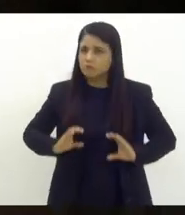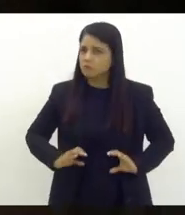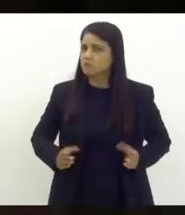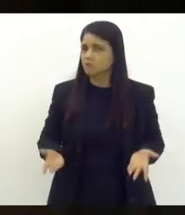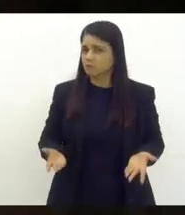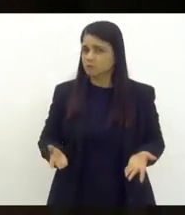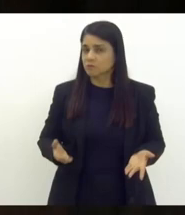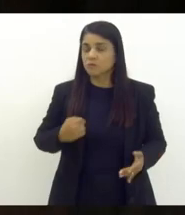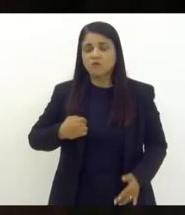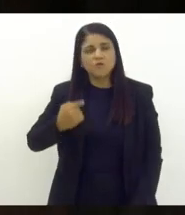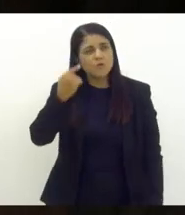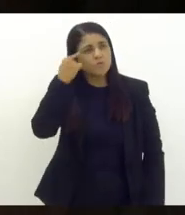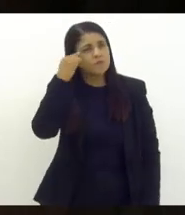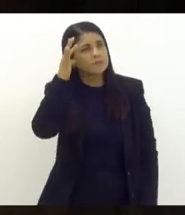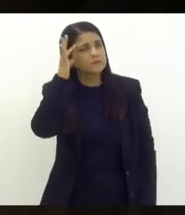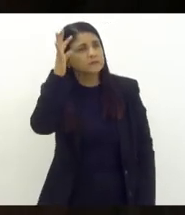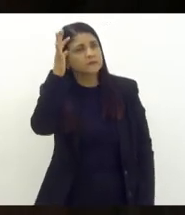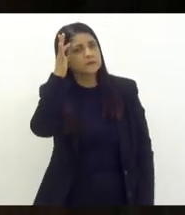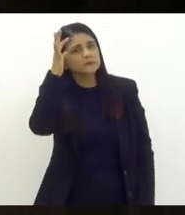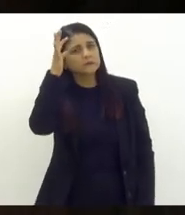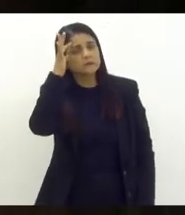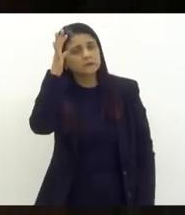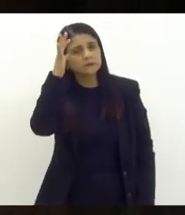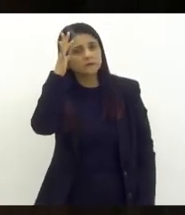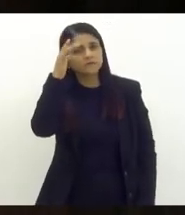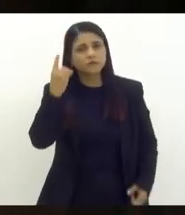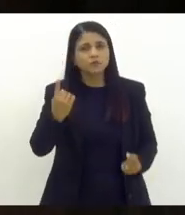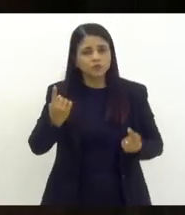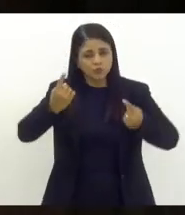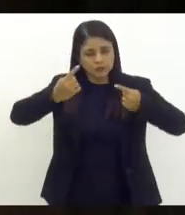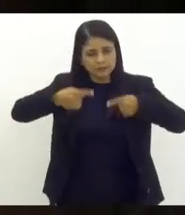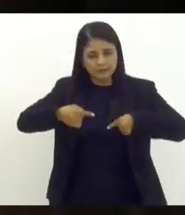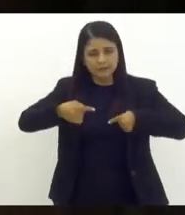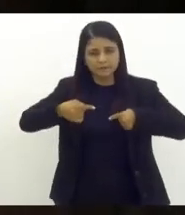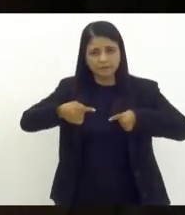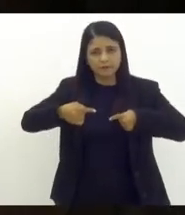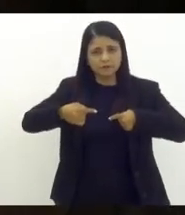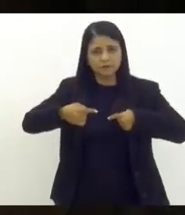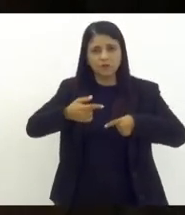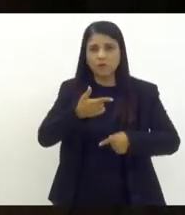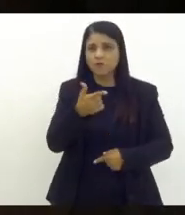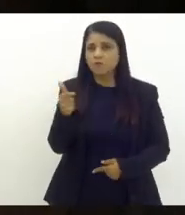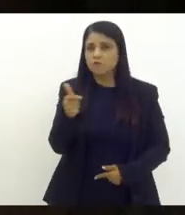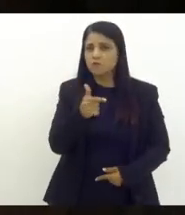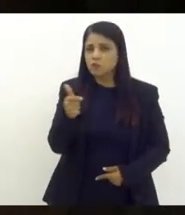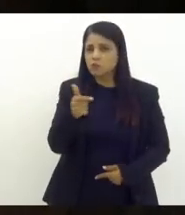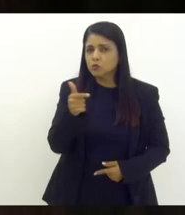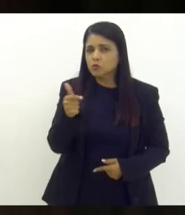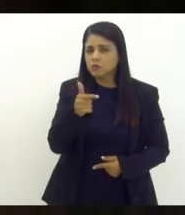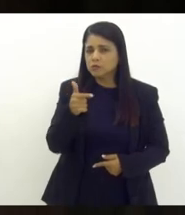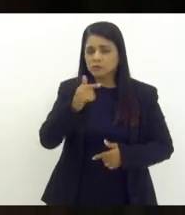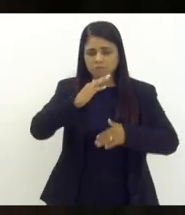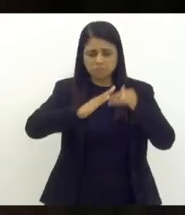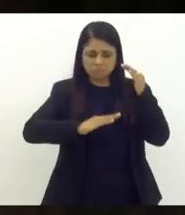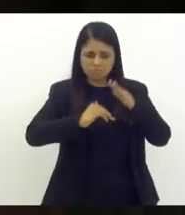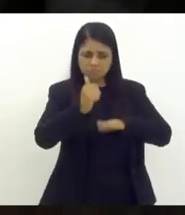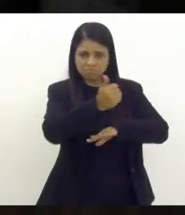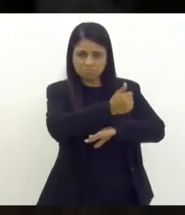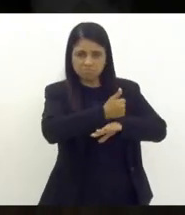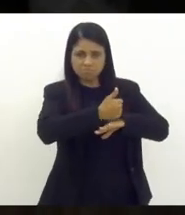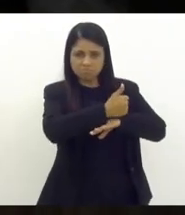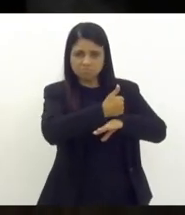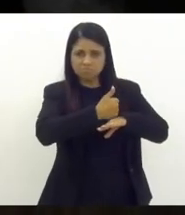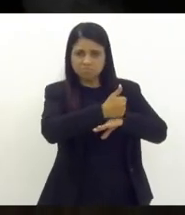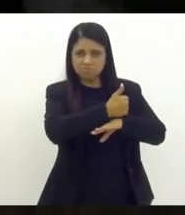imagino Eu imagino eu os desafios que em 22 anos de carreira né 22